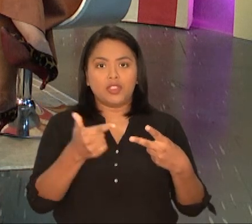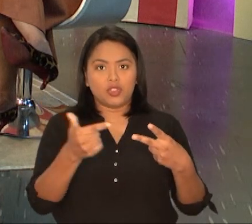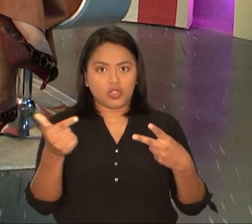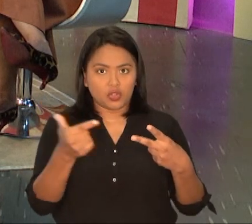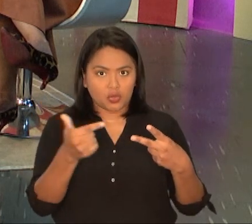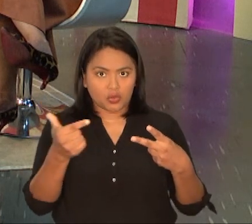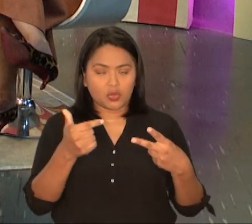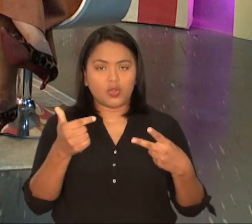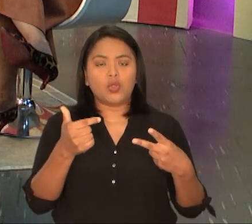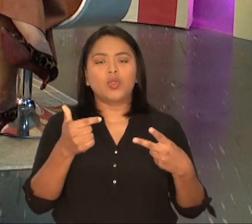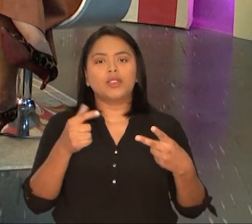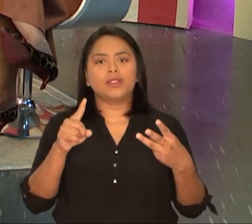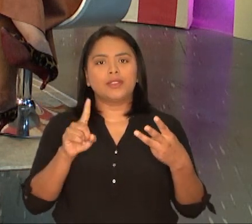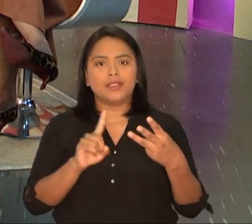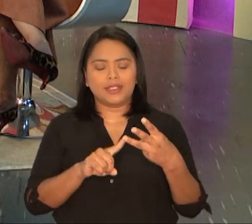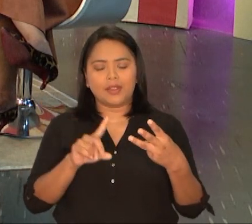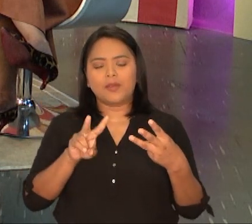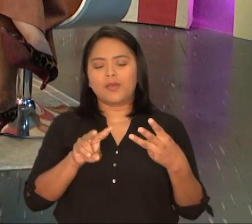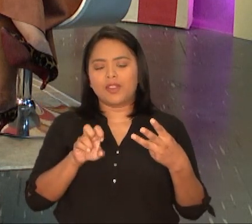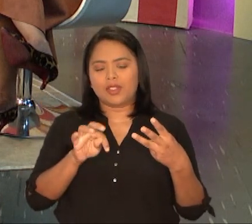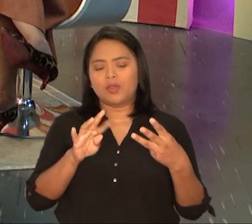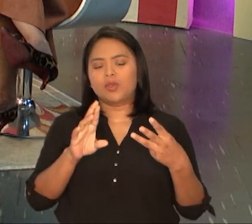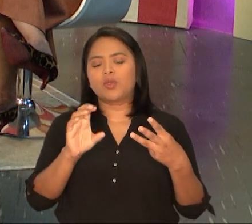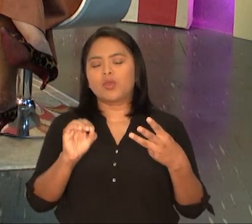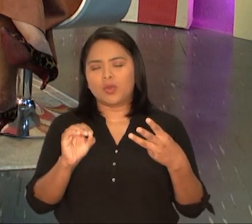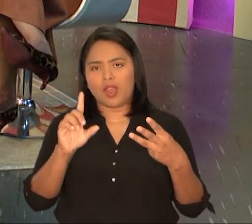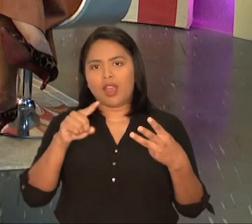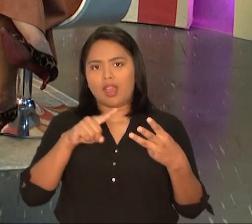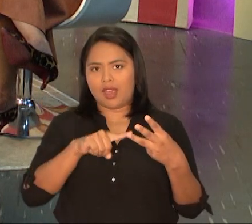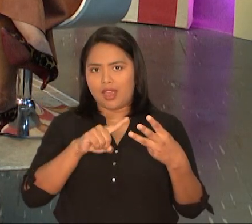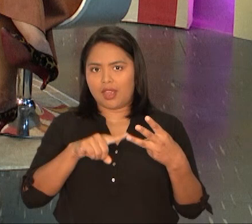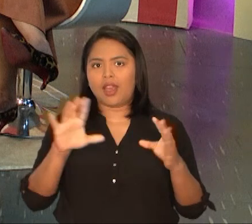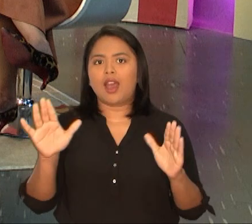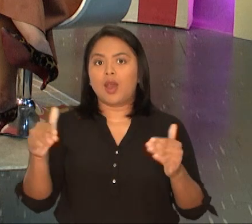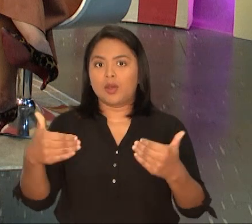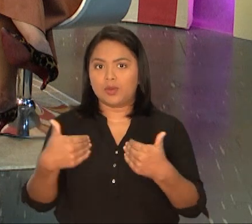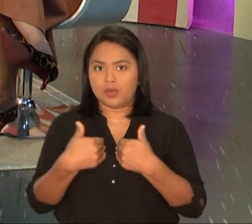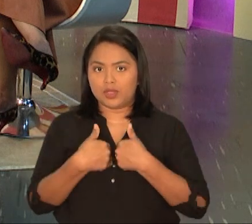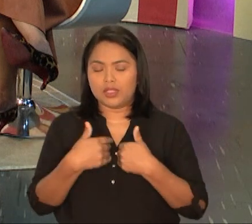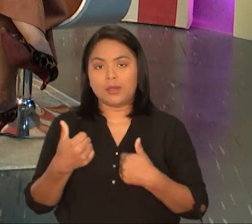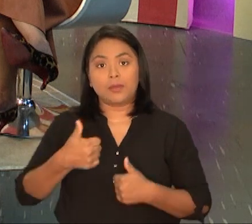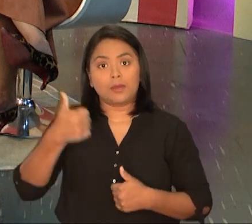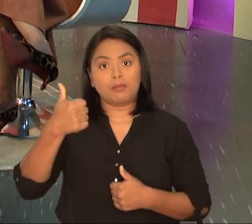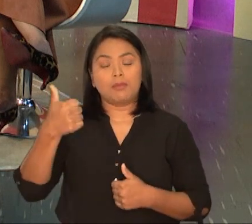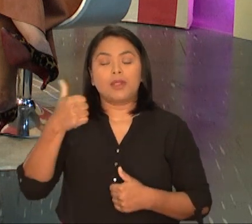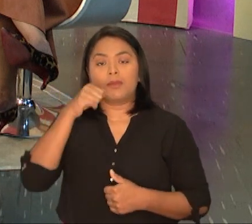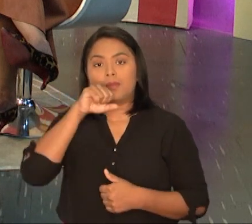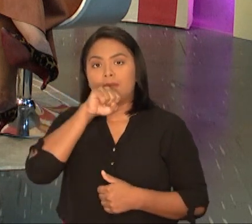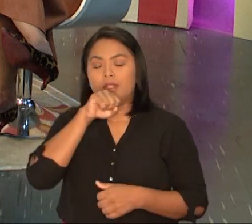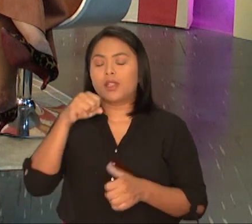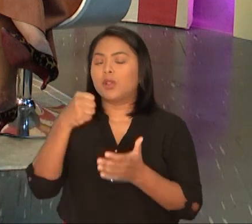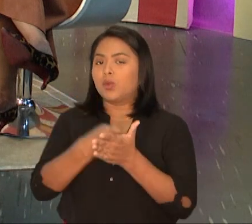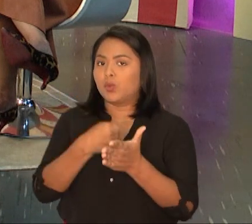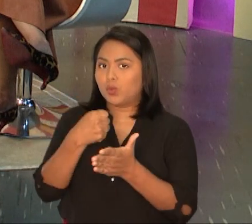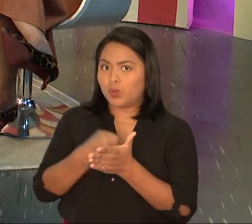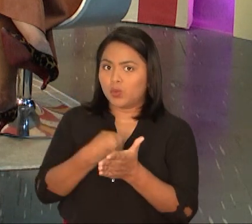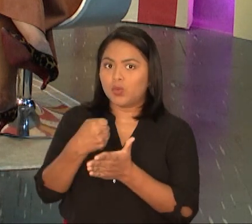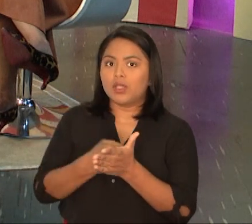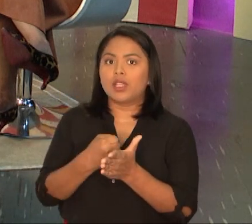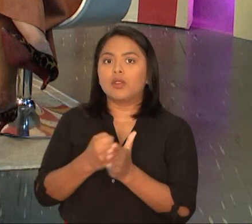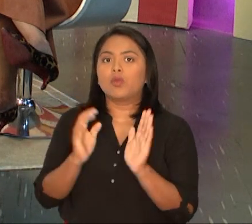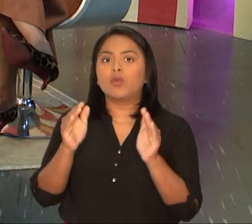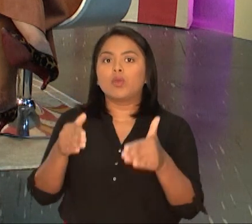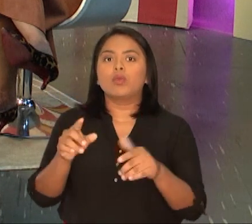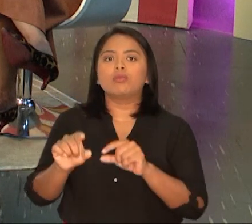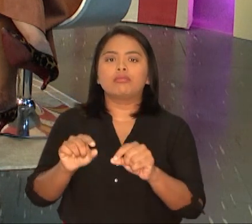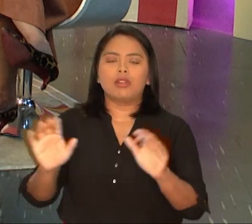que é autista. Carla foi uma das primeiras mães a lutar por mais informações sobre o transtorno do espectro